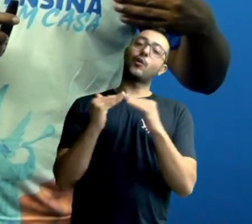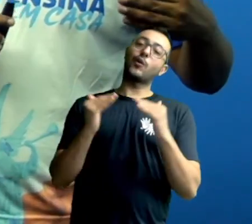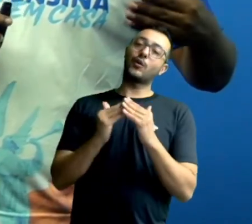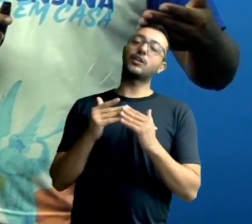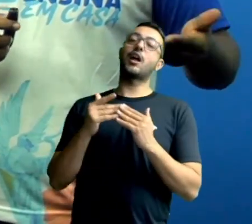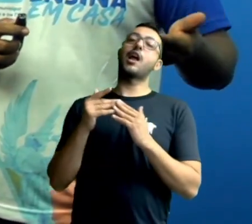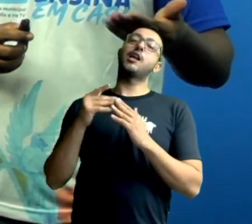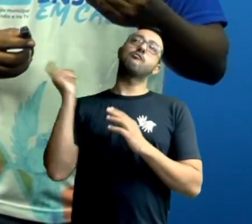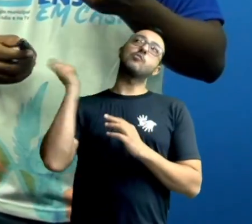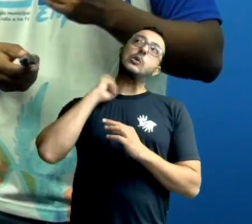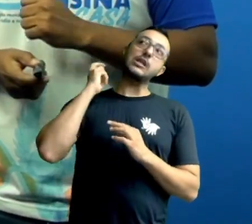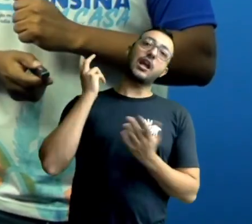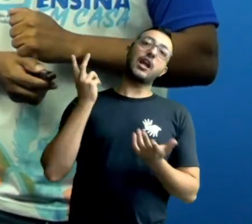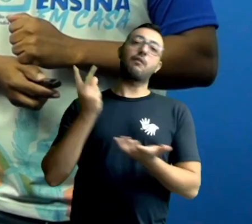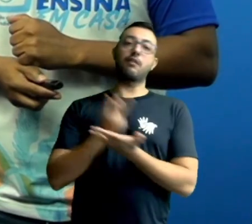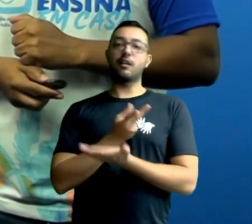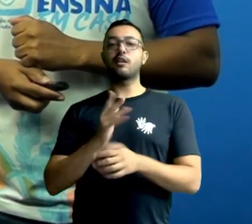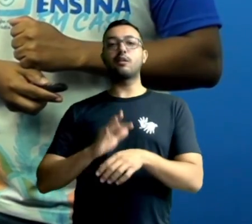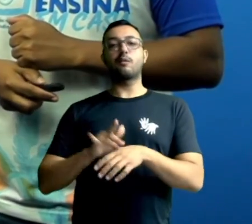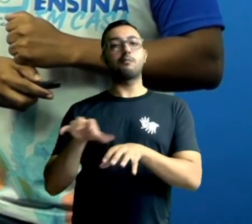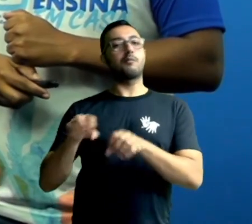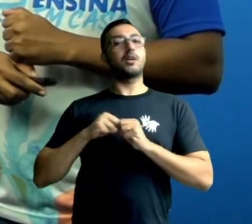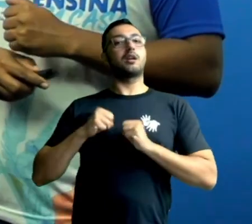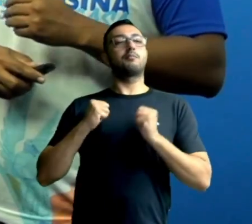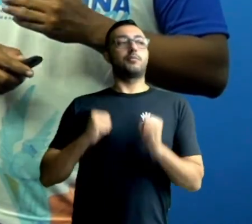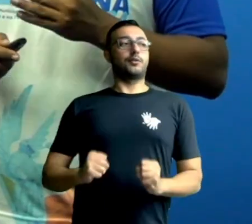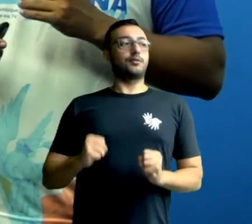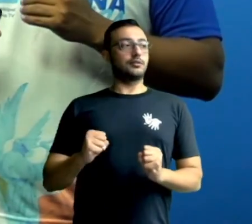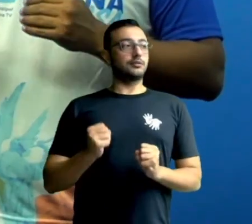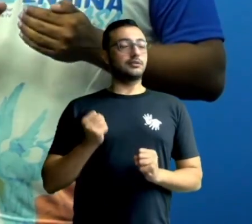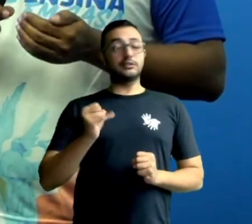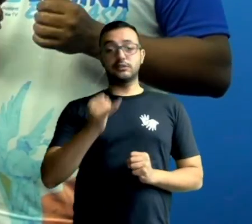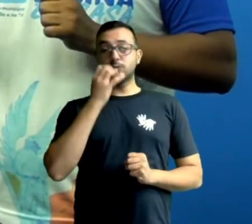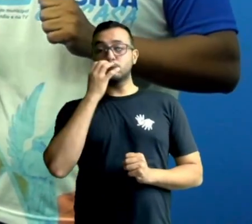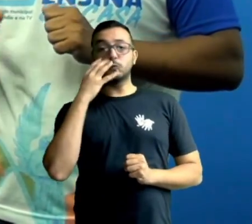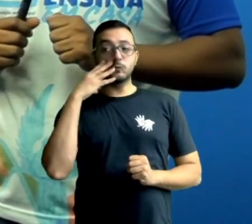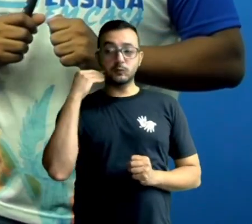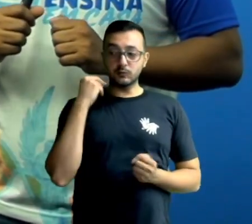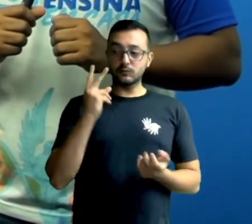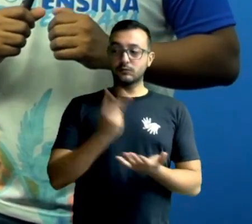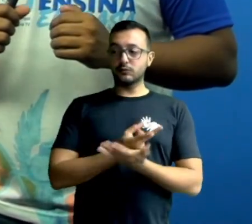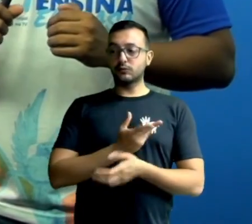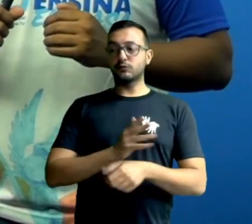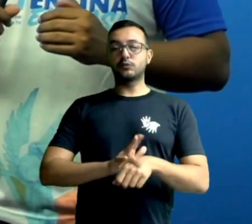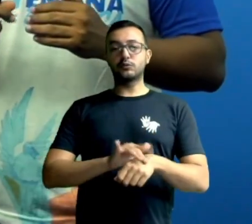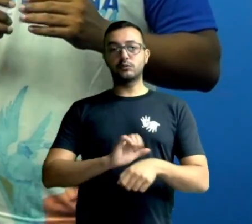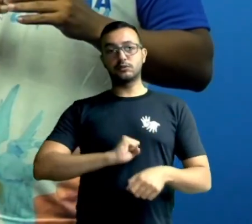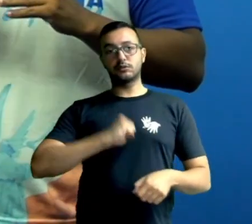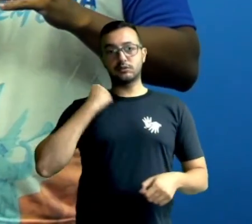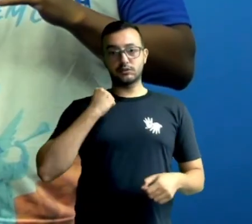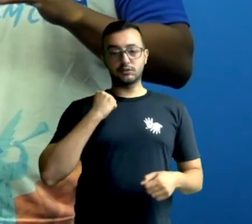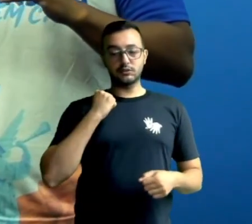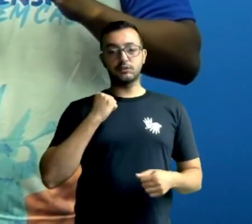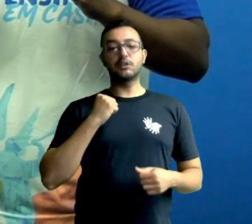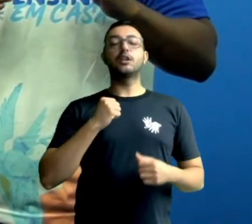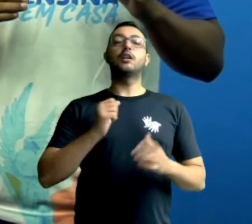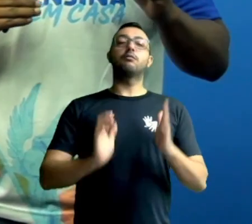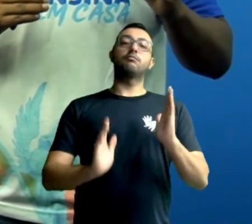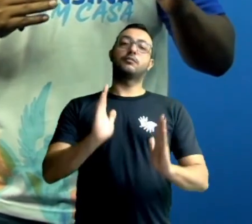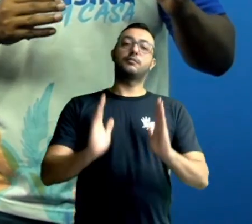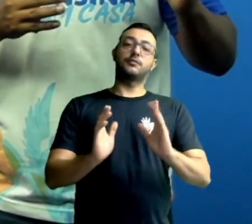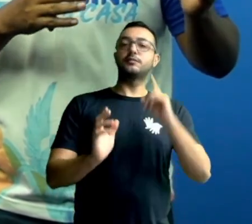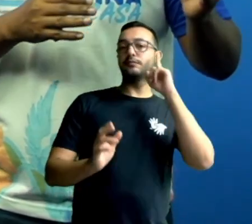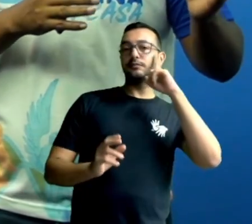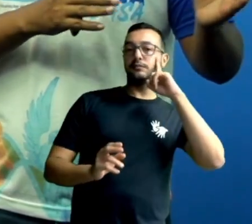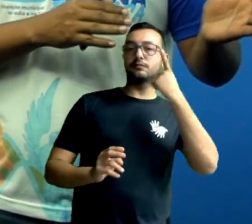algum morcego, ele pode adquirir a doença também. Quando o cão ou gato adquire a raiva dura cerca de 10